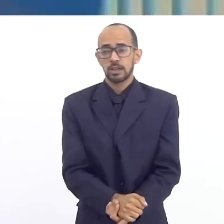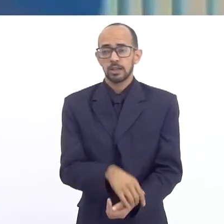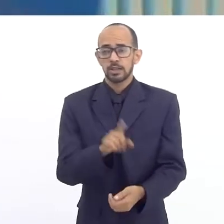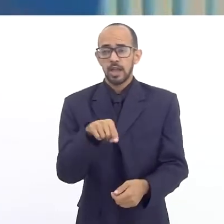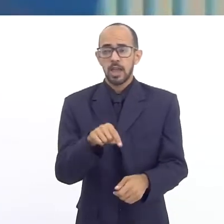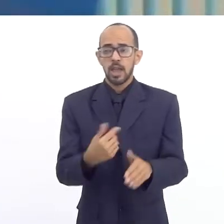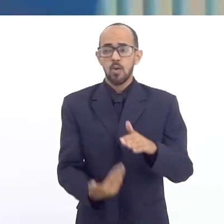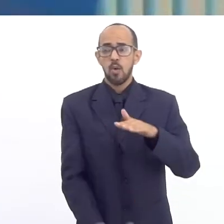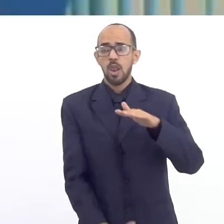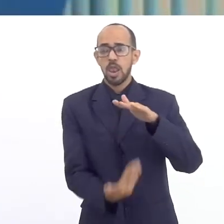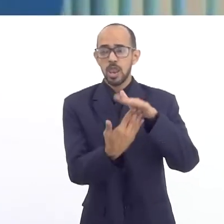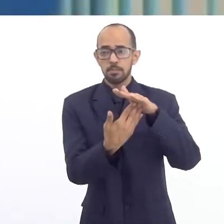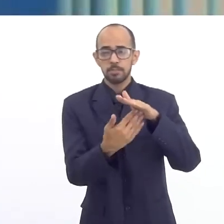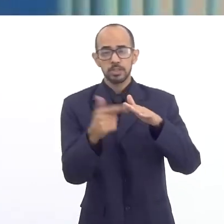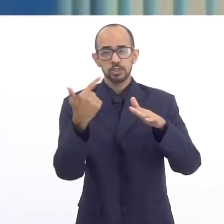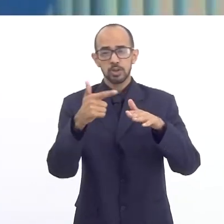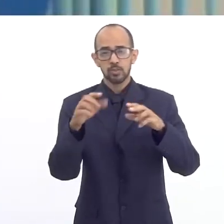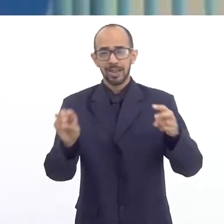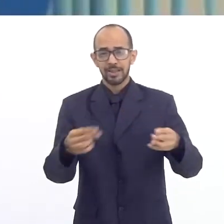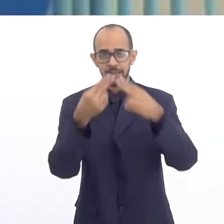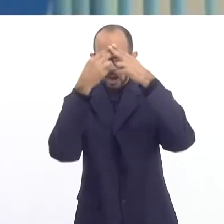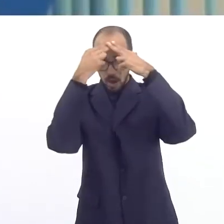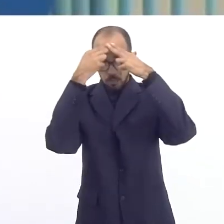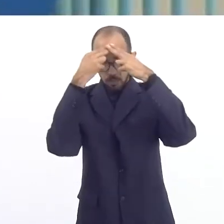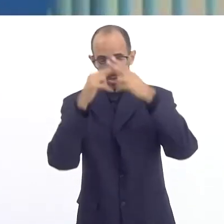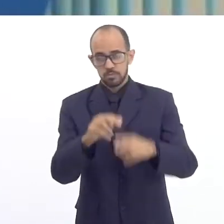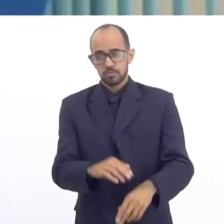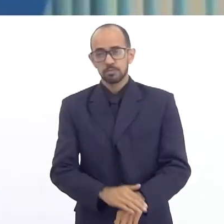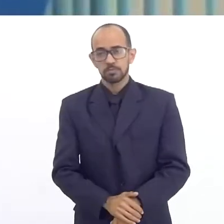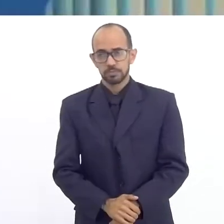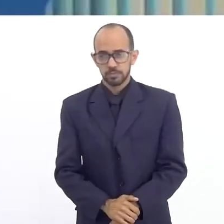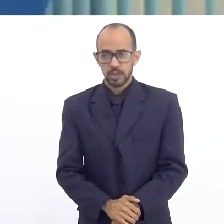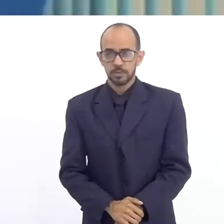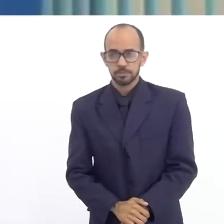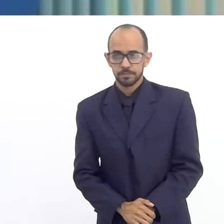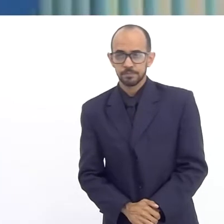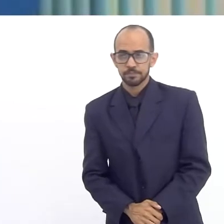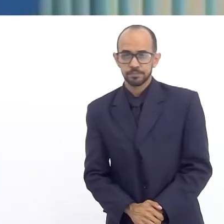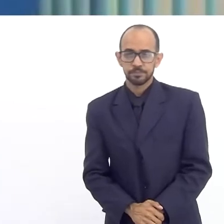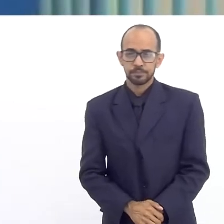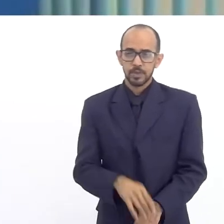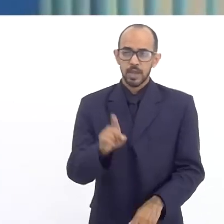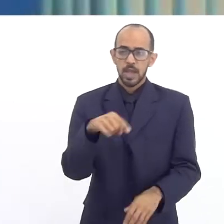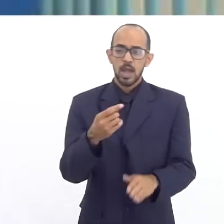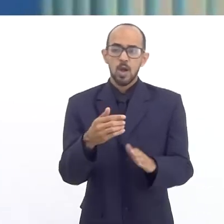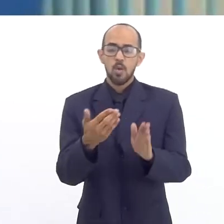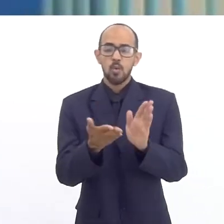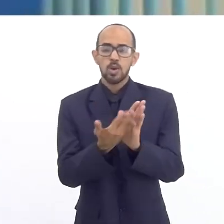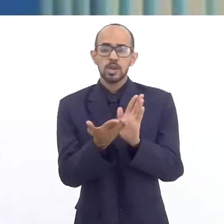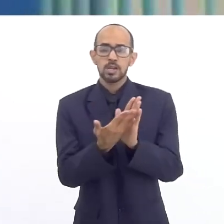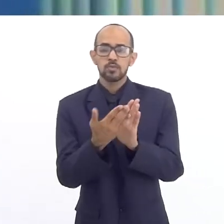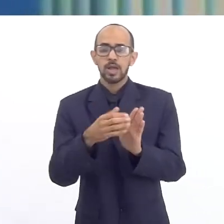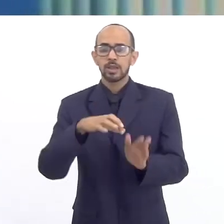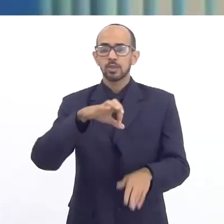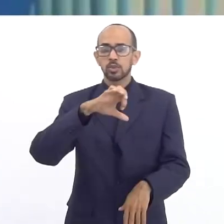está... Eu fico até... Limites sem trauma, adorei. Esse livro está na